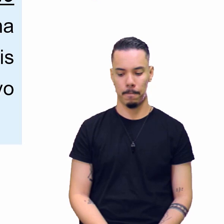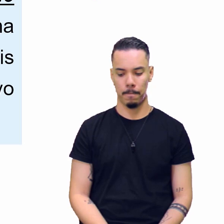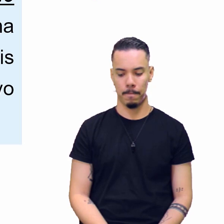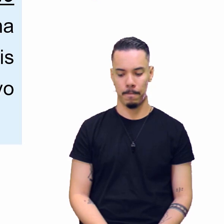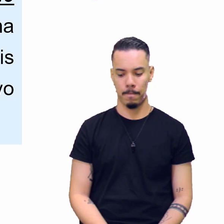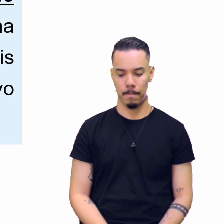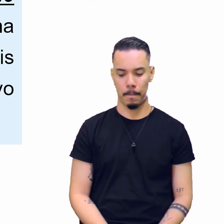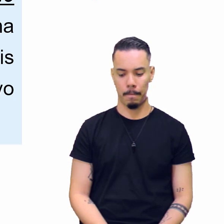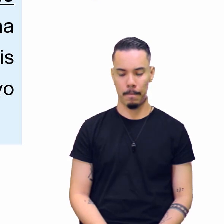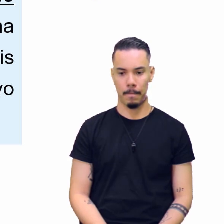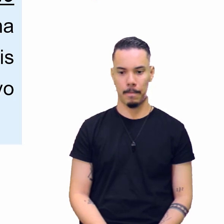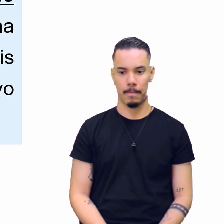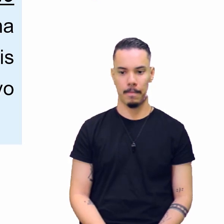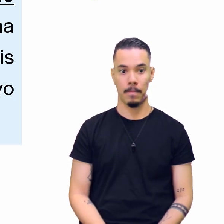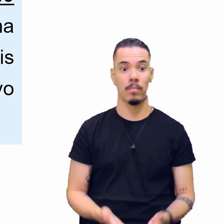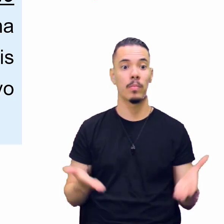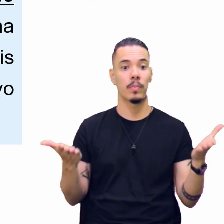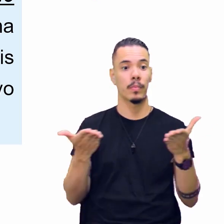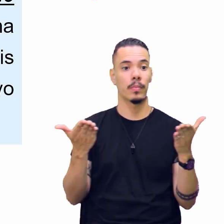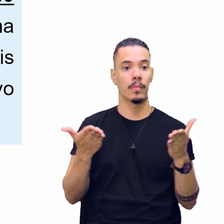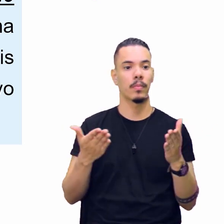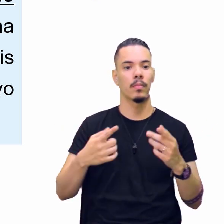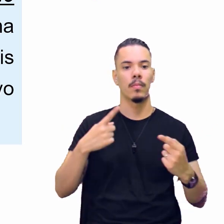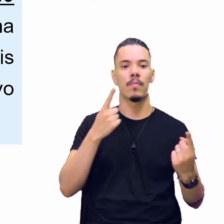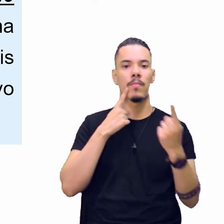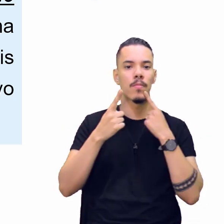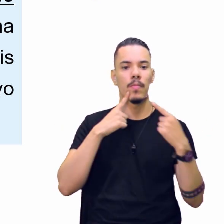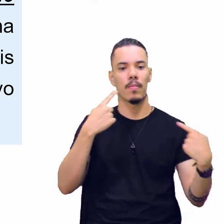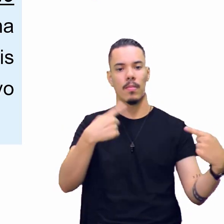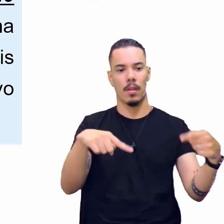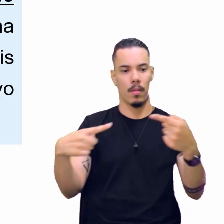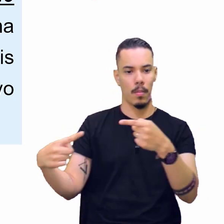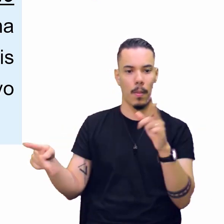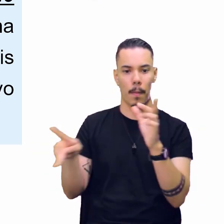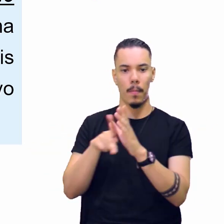Agora vamos ver aqui a questão do debate regrado ao público.